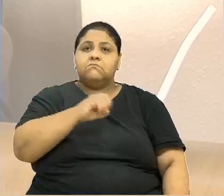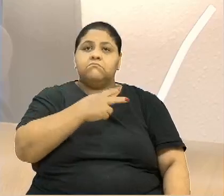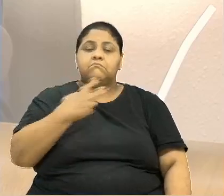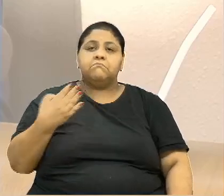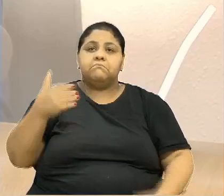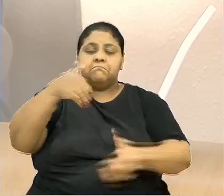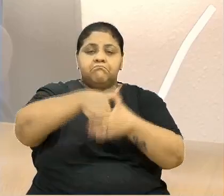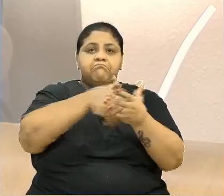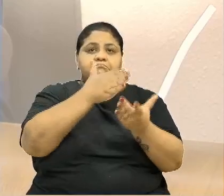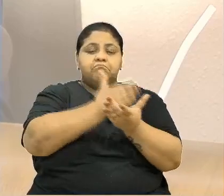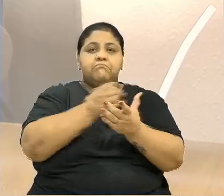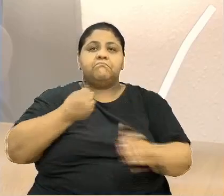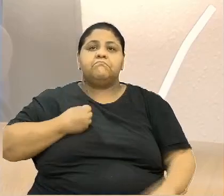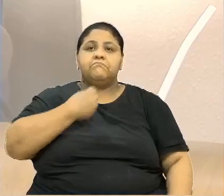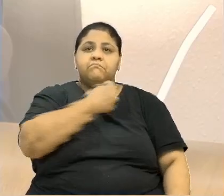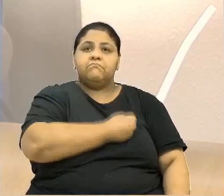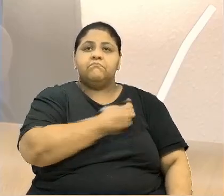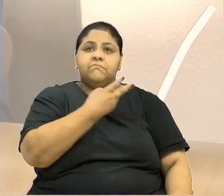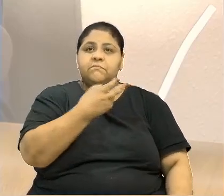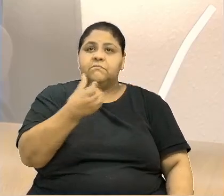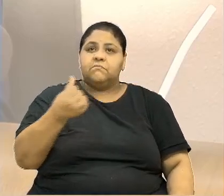208/2024, contido no processo número